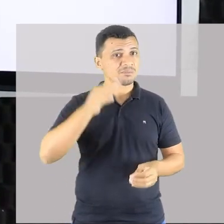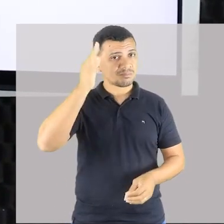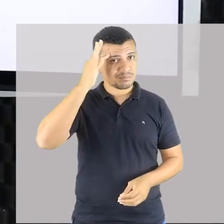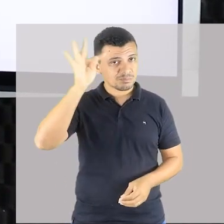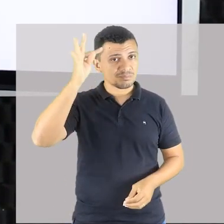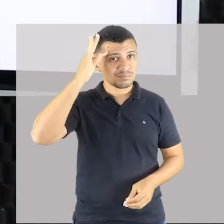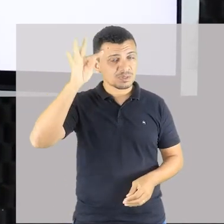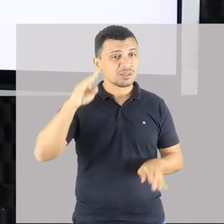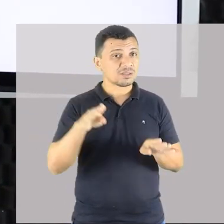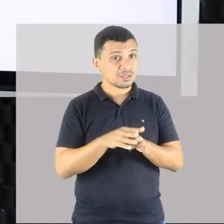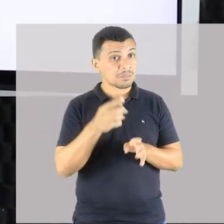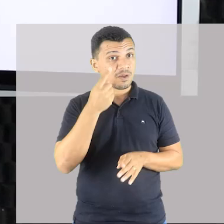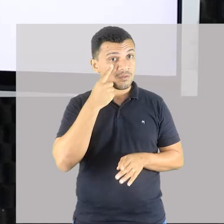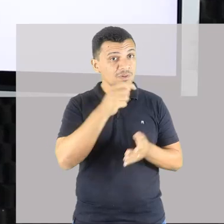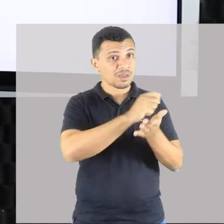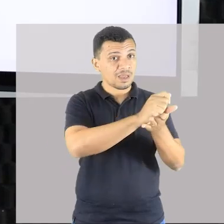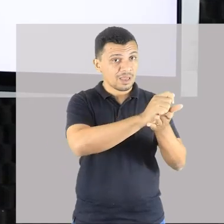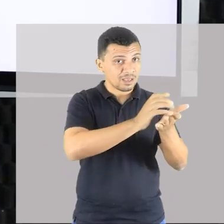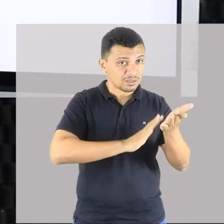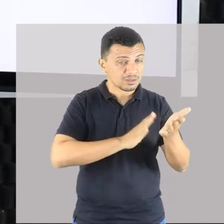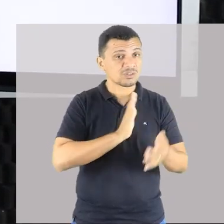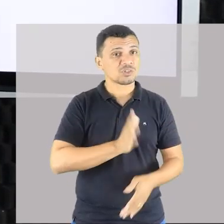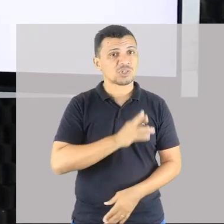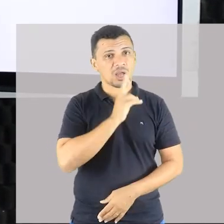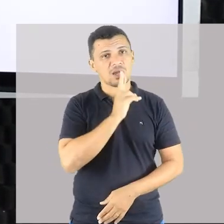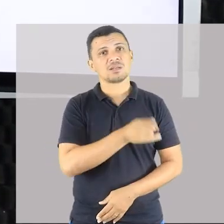teoria e vocês vão ter exercícios com gabaritos.